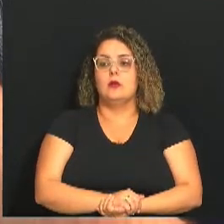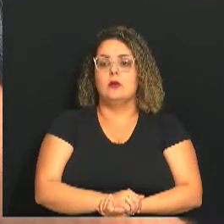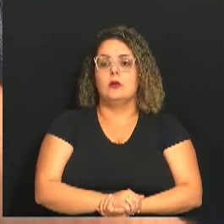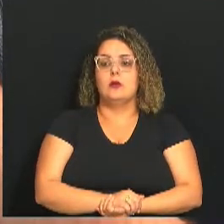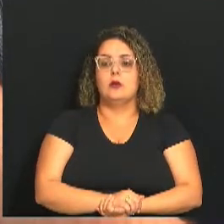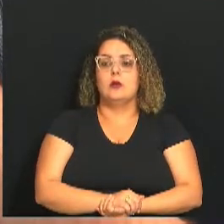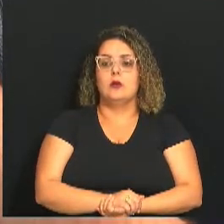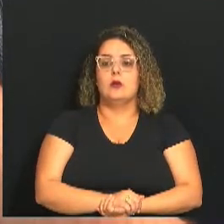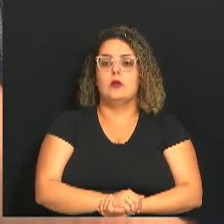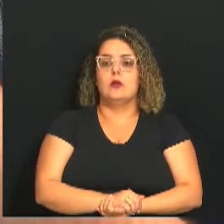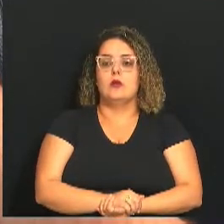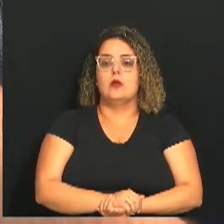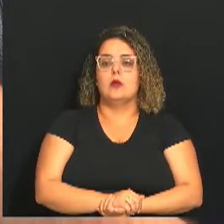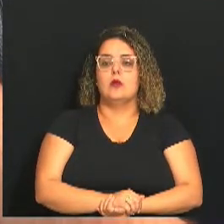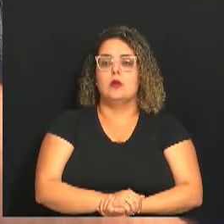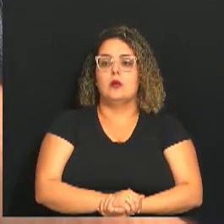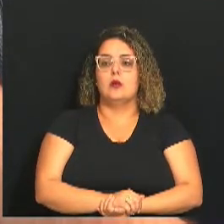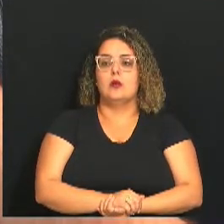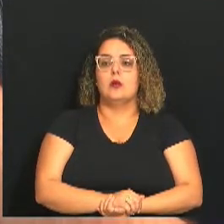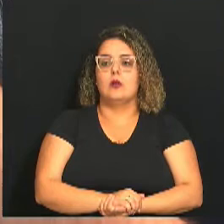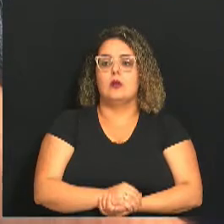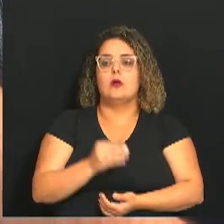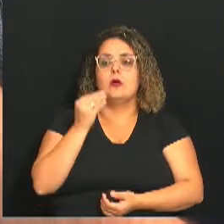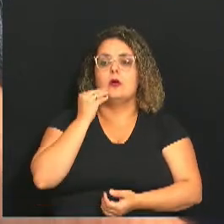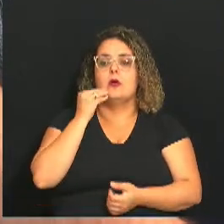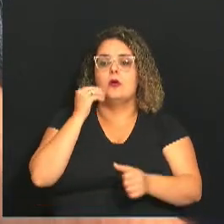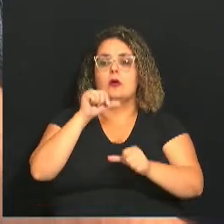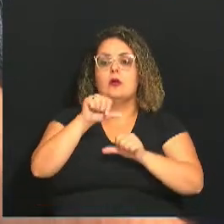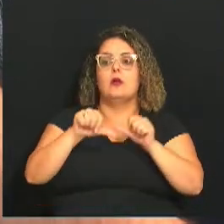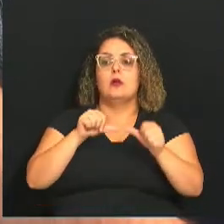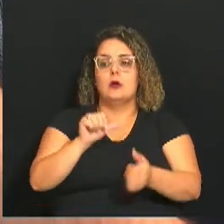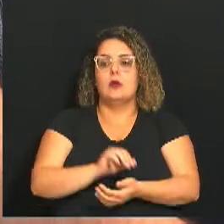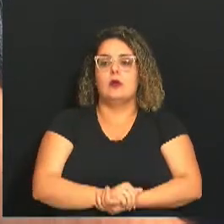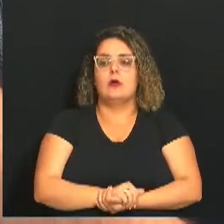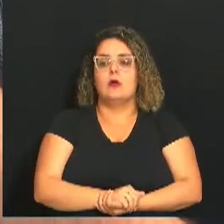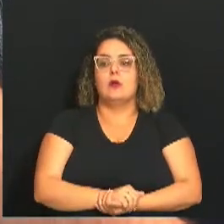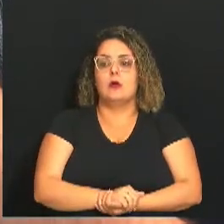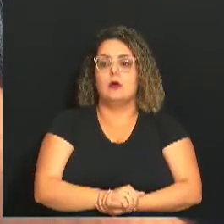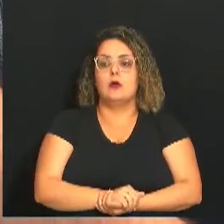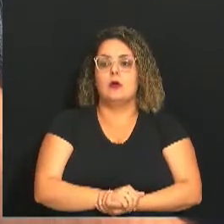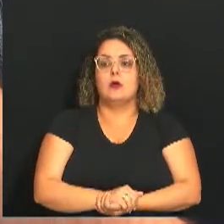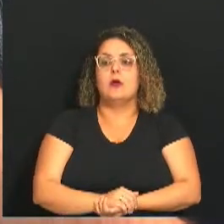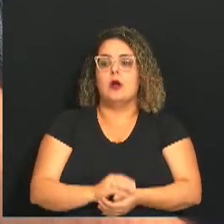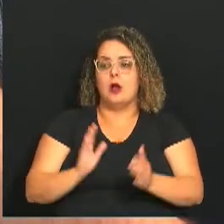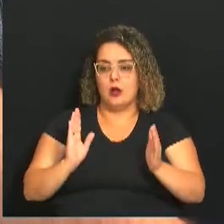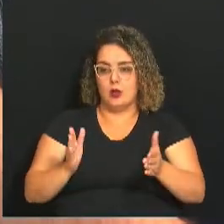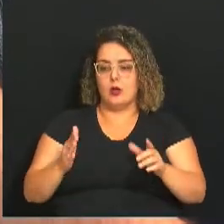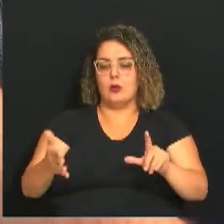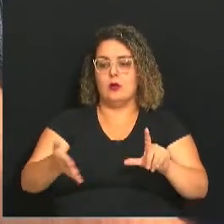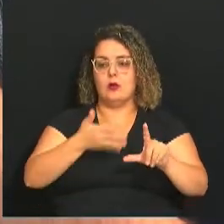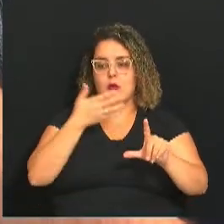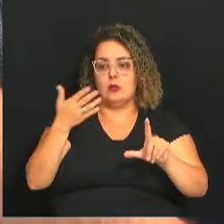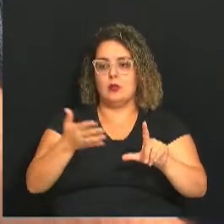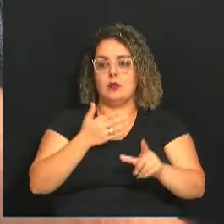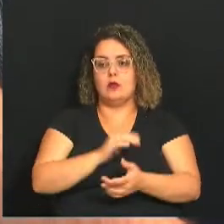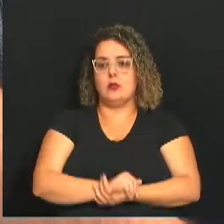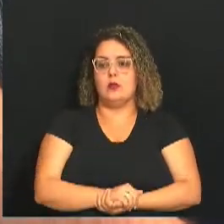Deixa eu tentar mudar aqui. Isso, agora passou a mudar. Passou a mudar.